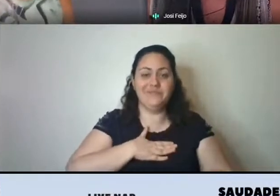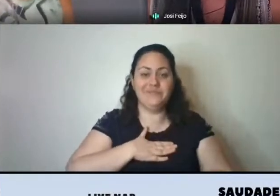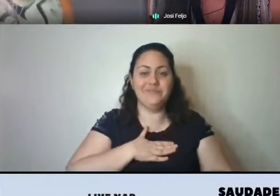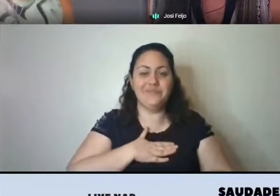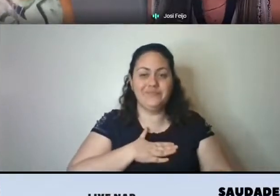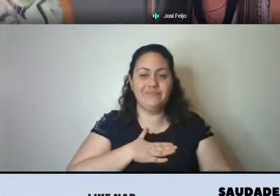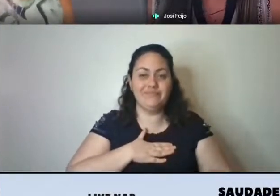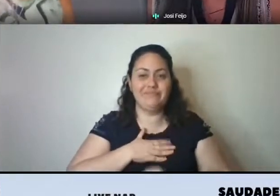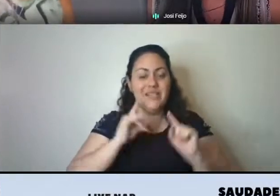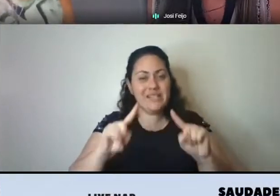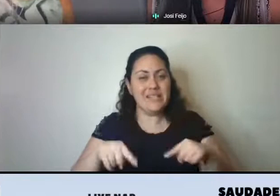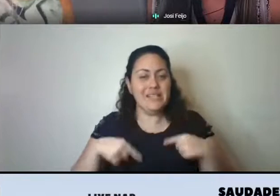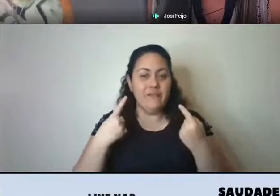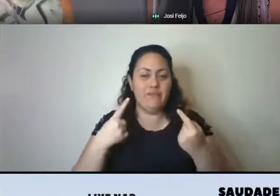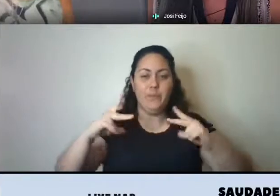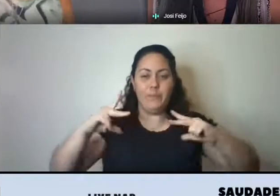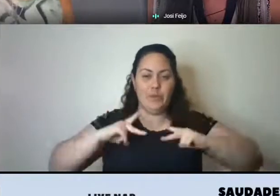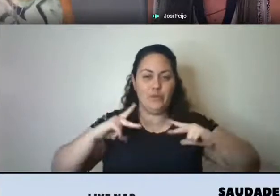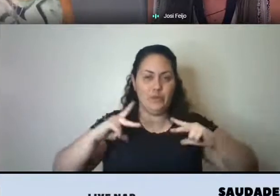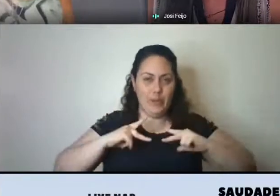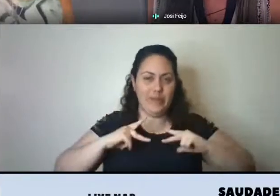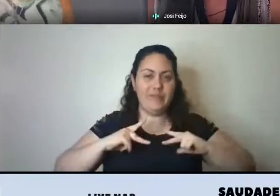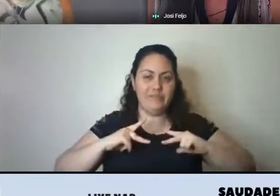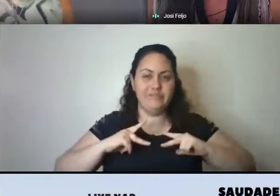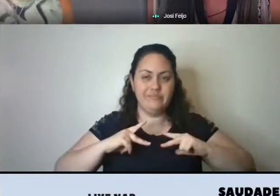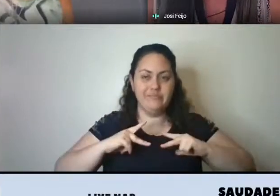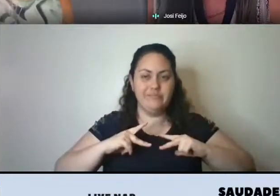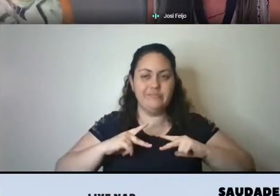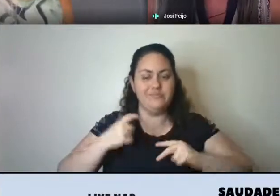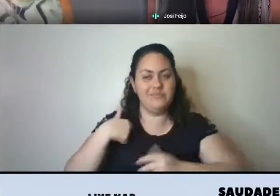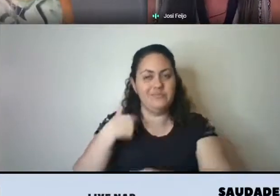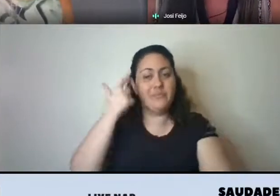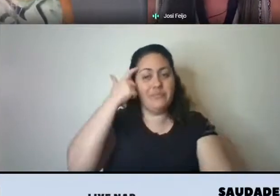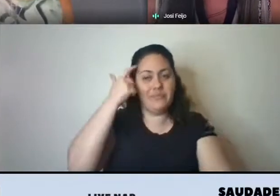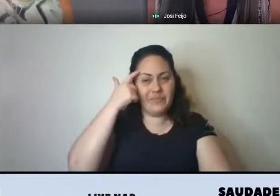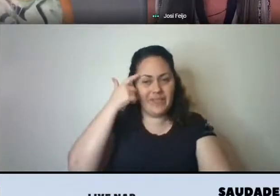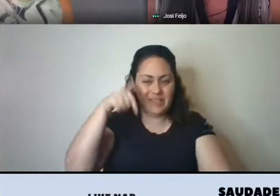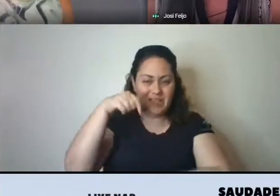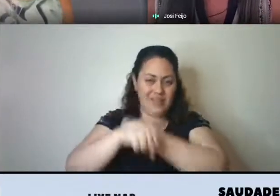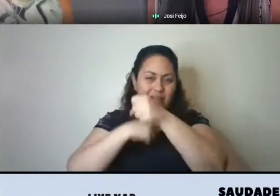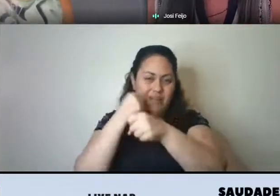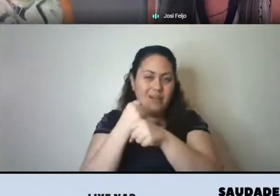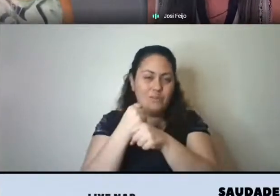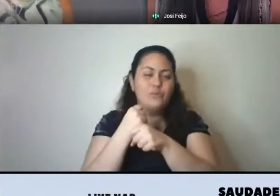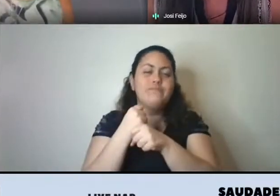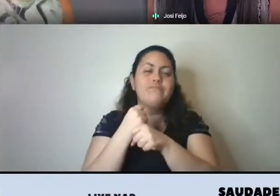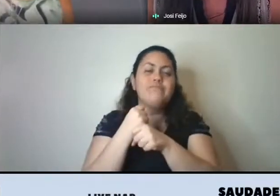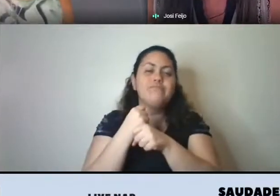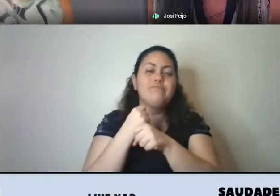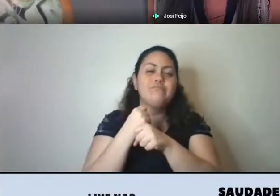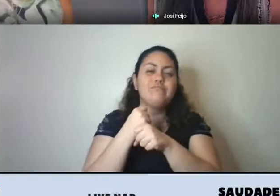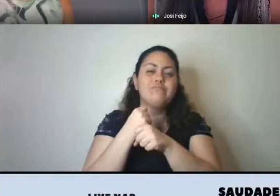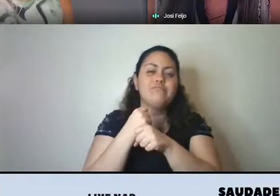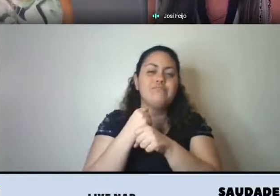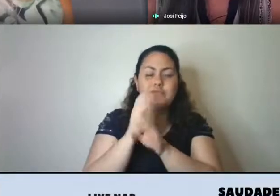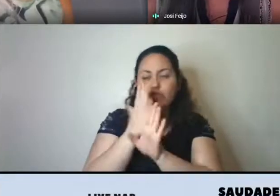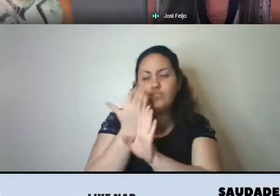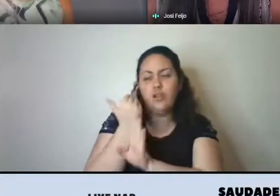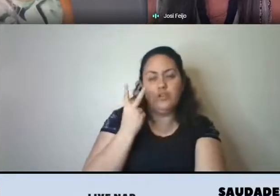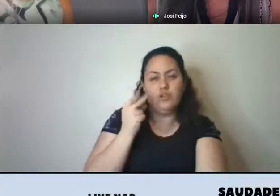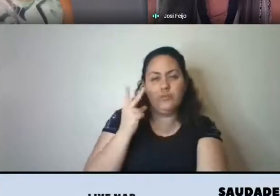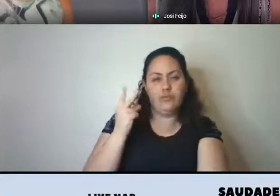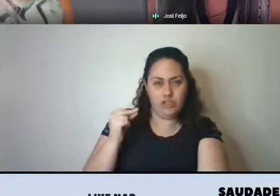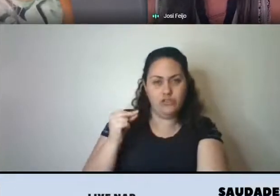o meu desafio pessoal, assim, a grande lição que ficou desse ano que passou e que vai ser usada como ferramenta para